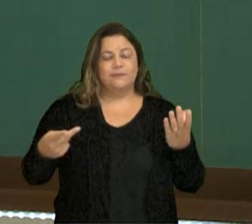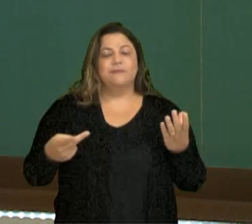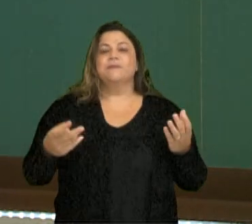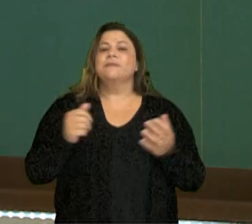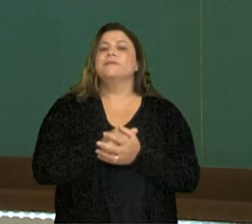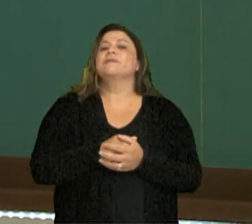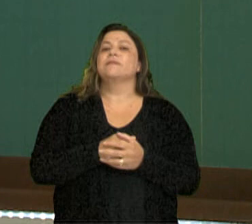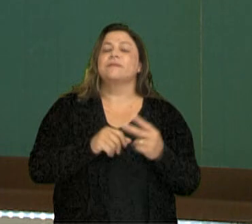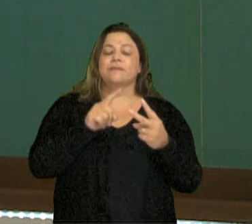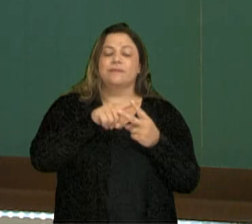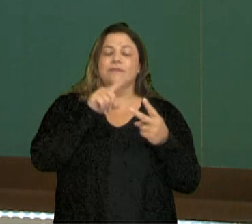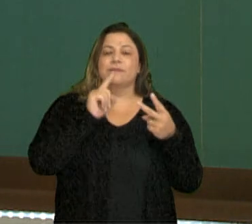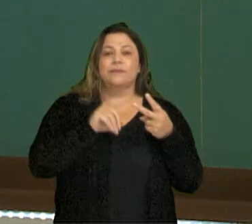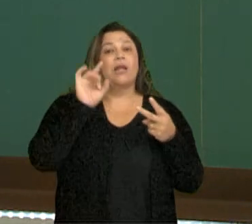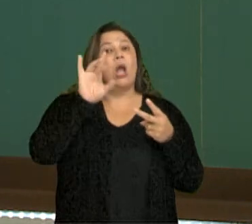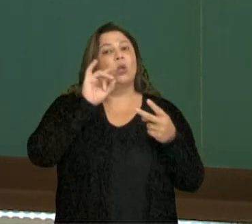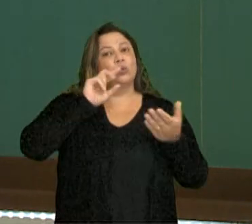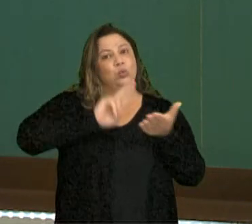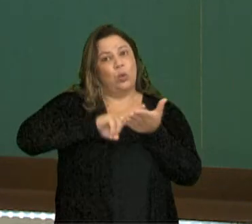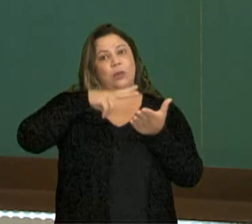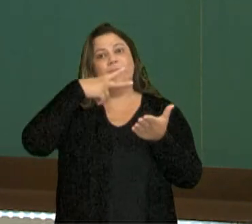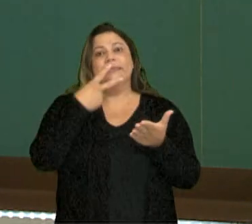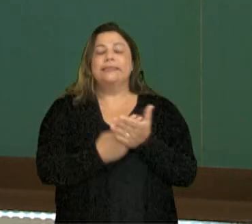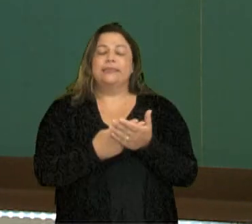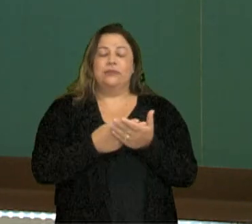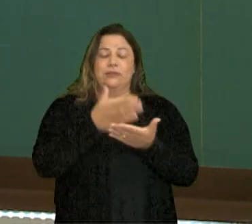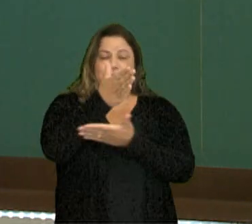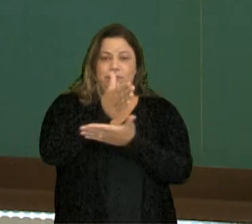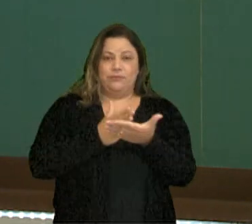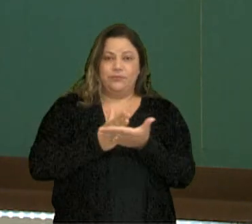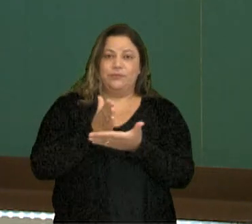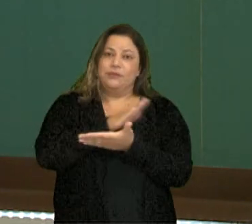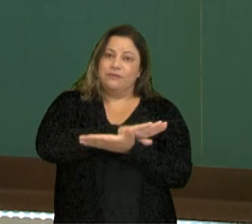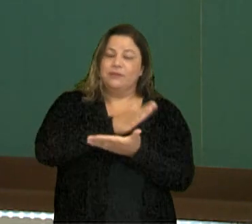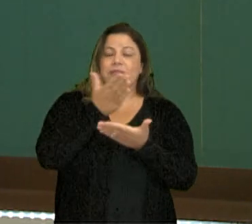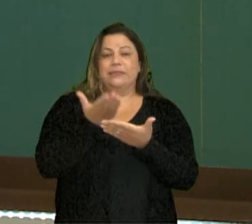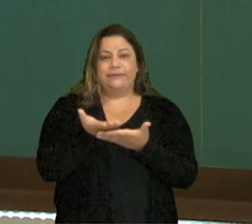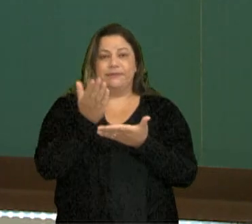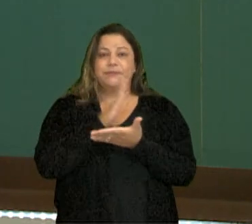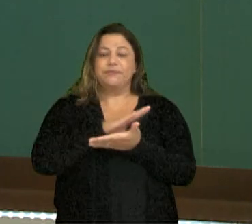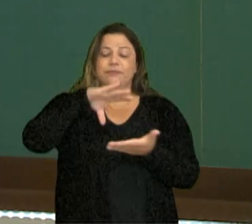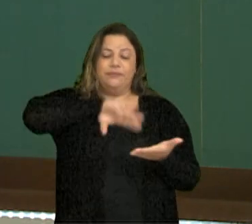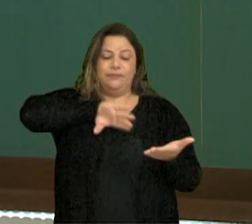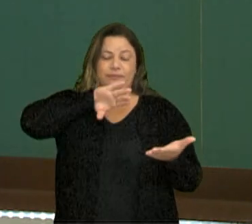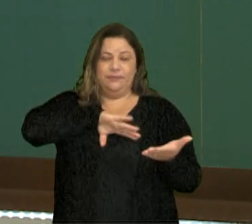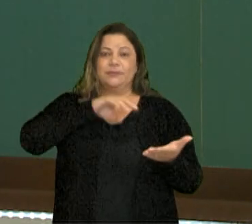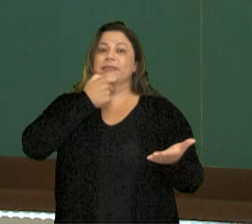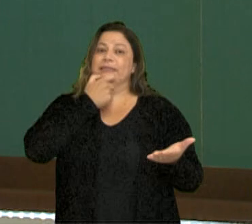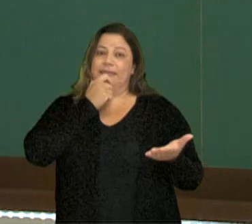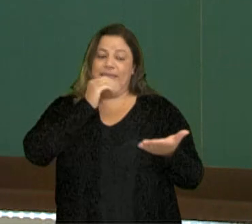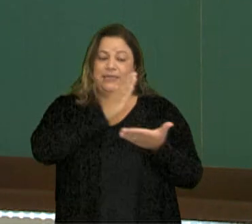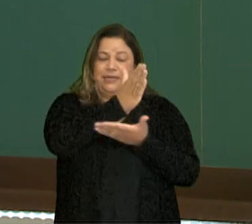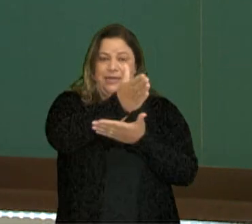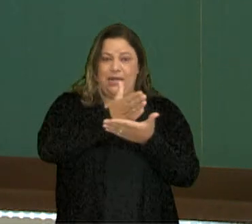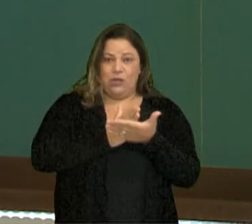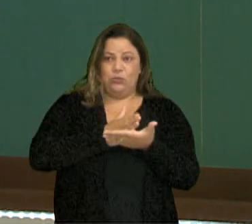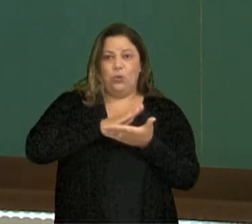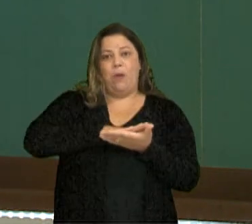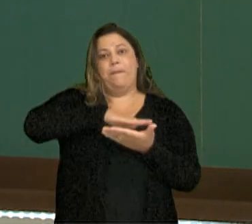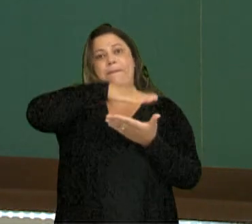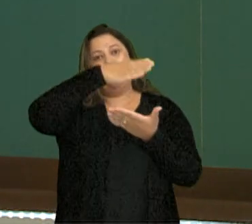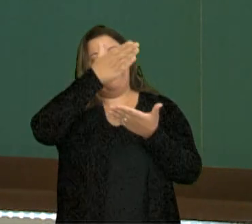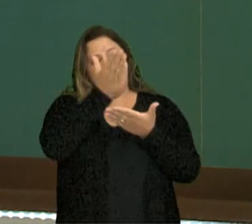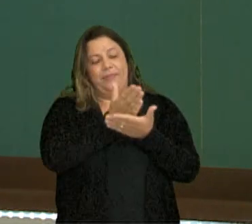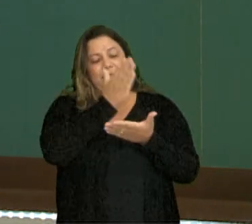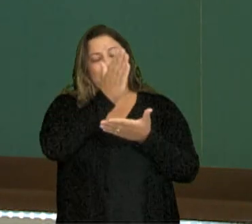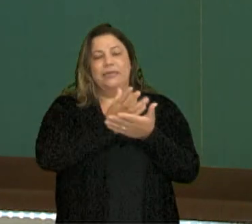que traz apenas a tradução. Então ele é dividido em duas partes. Primeira parte, português e inglês. No meio tem ali a lista